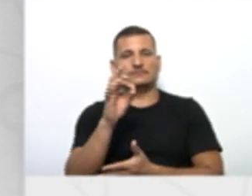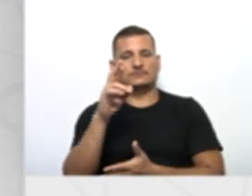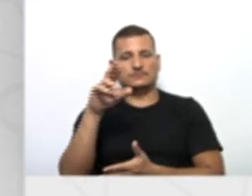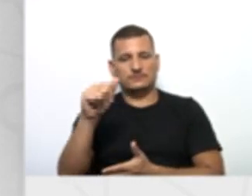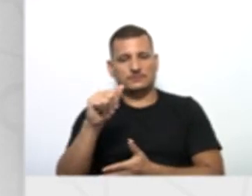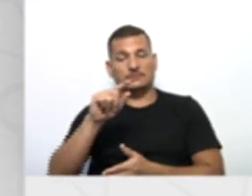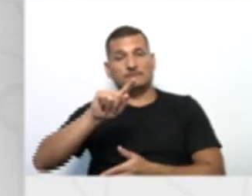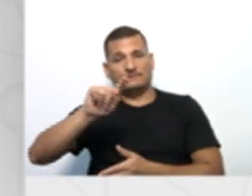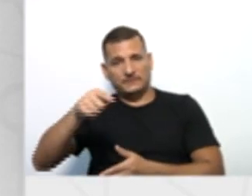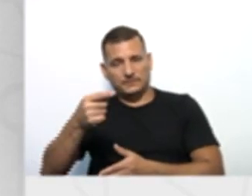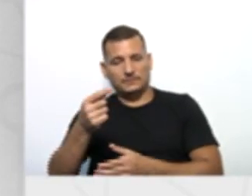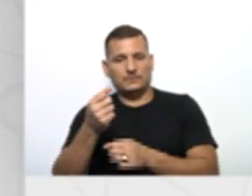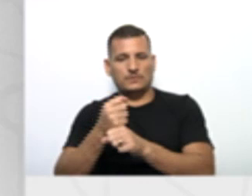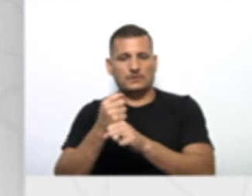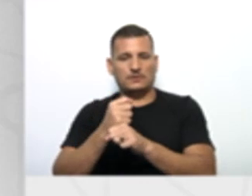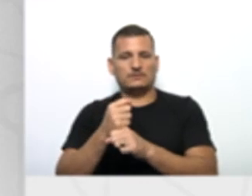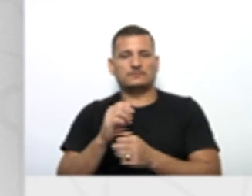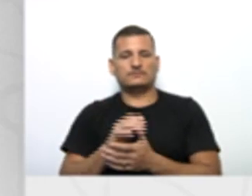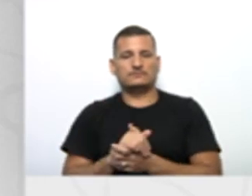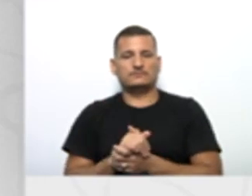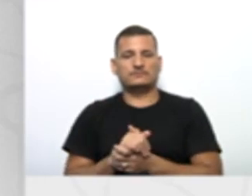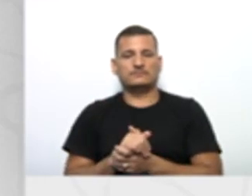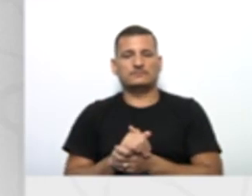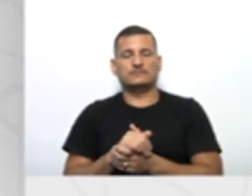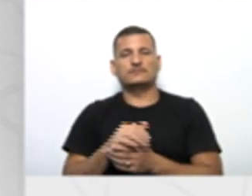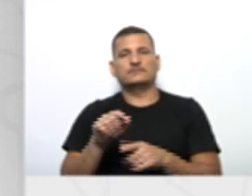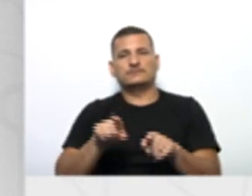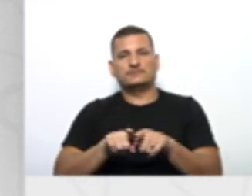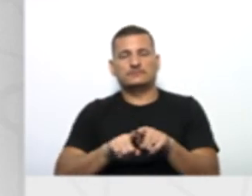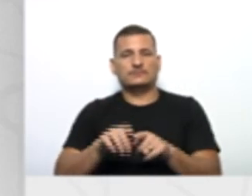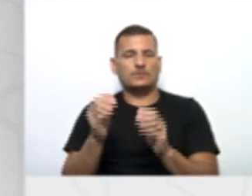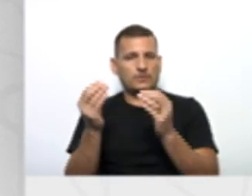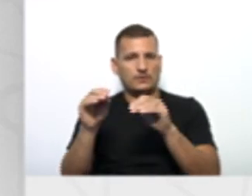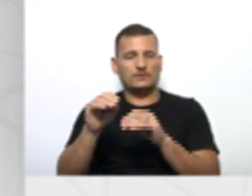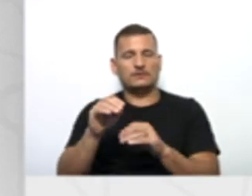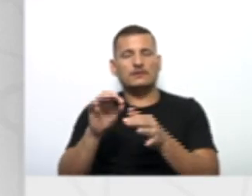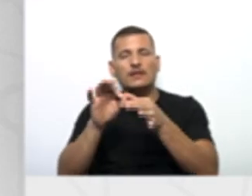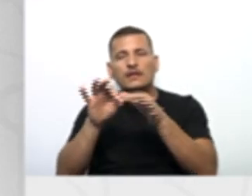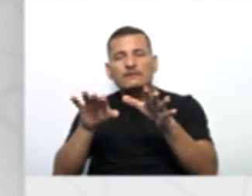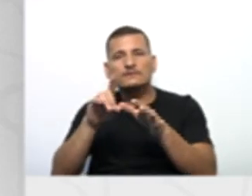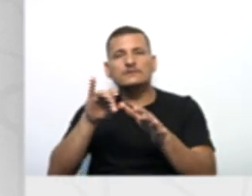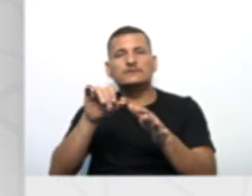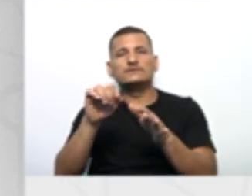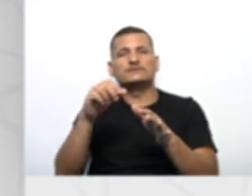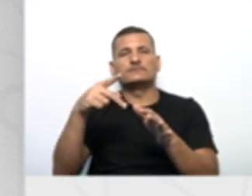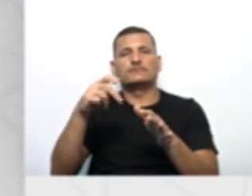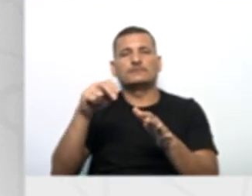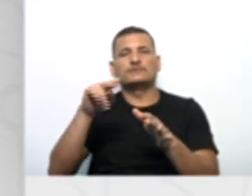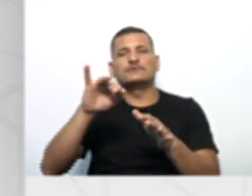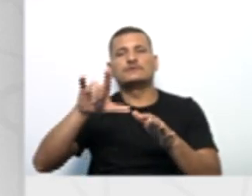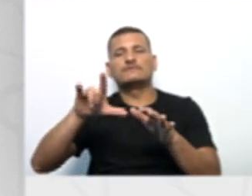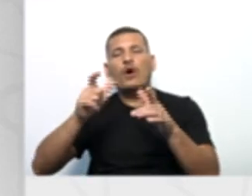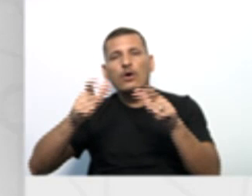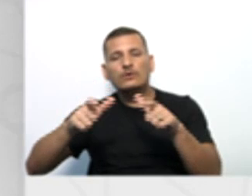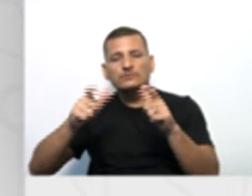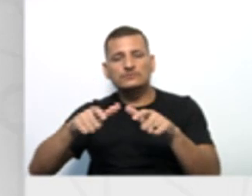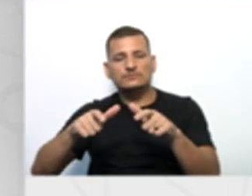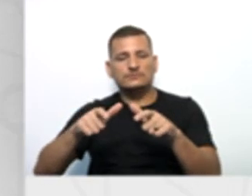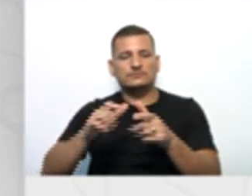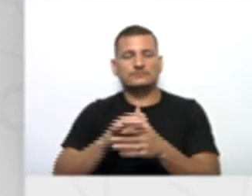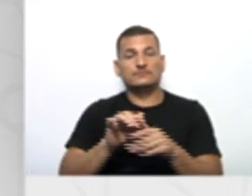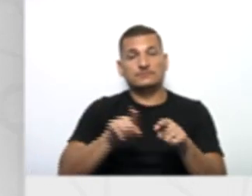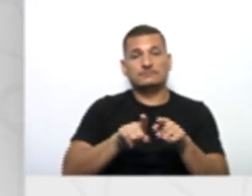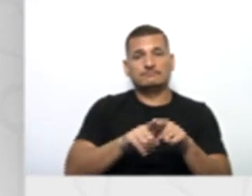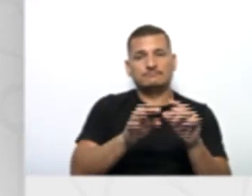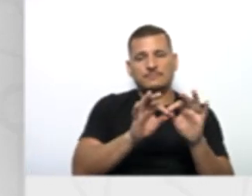vou acrescentar esses dois elementos, ó, disponível em, vou colocar o sinal e vou colocar todo o